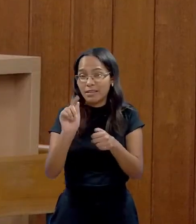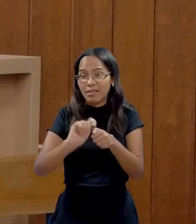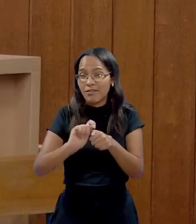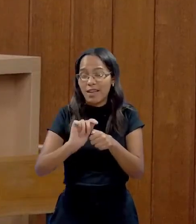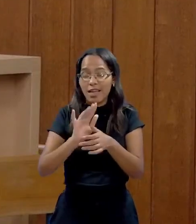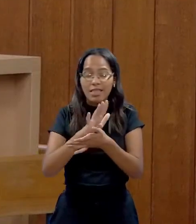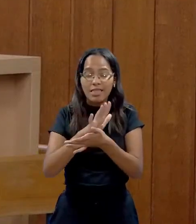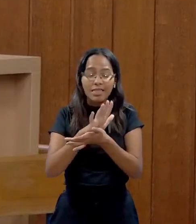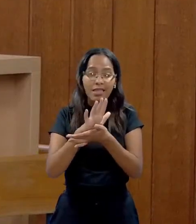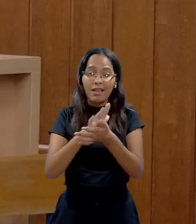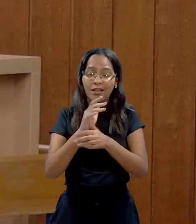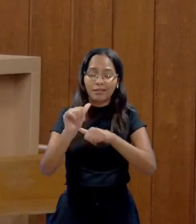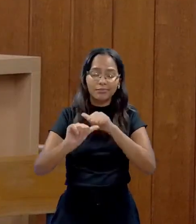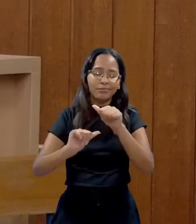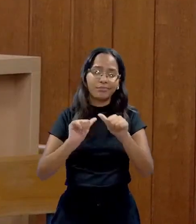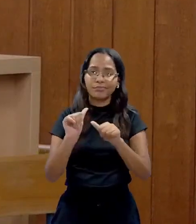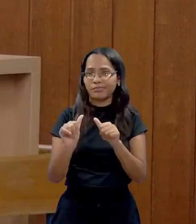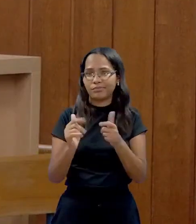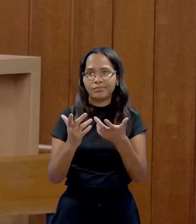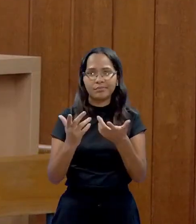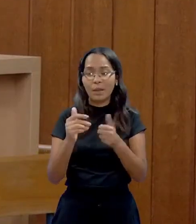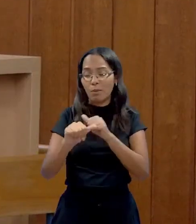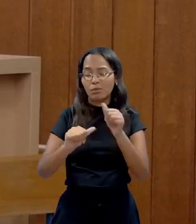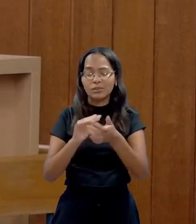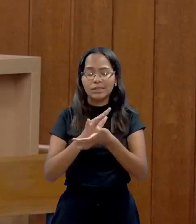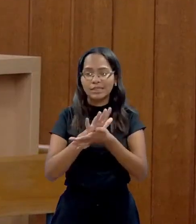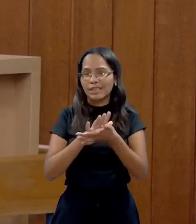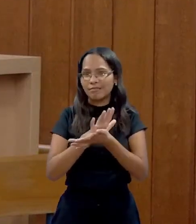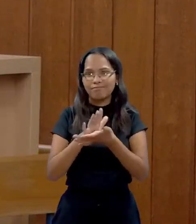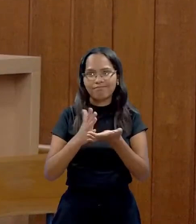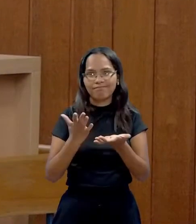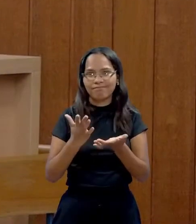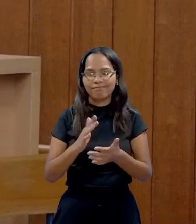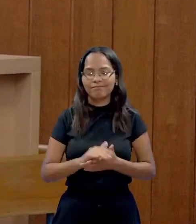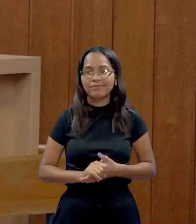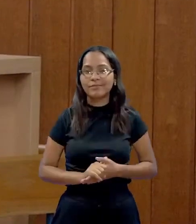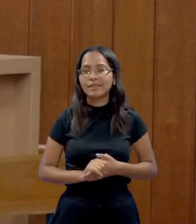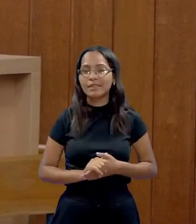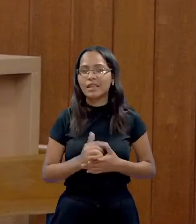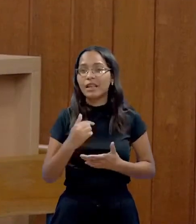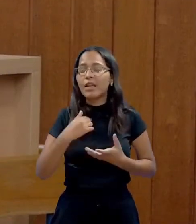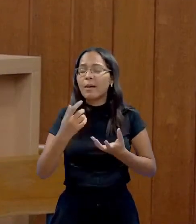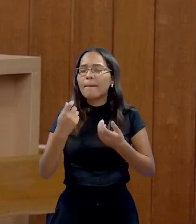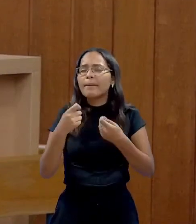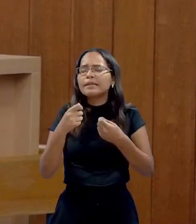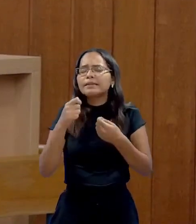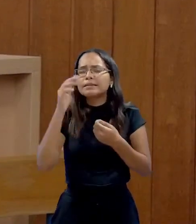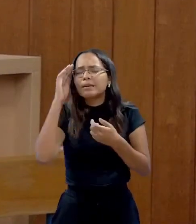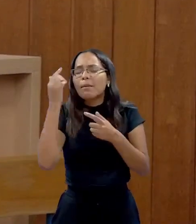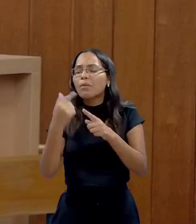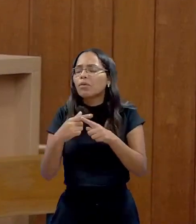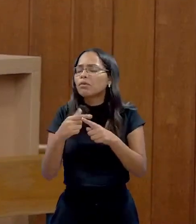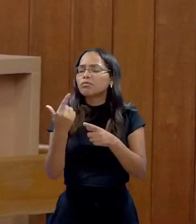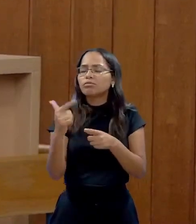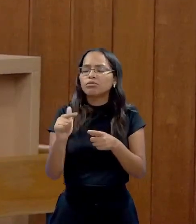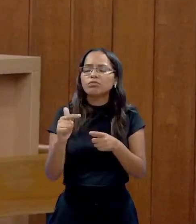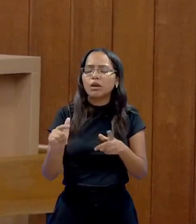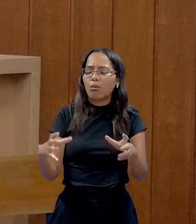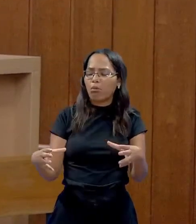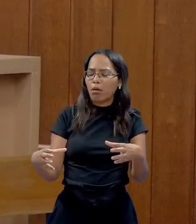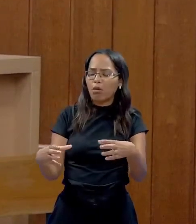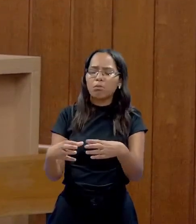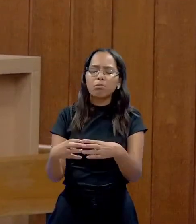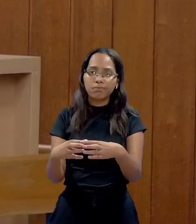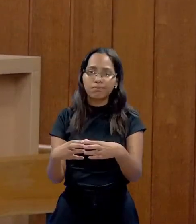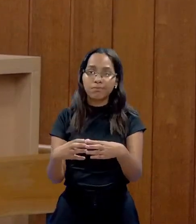prática. Eu preciso entender por que não há uma comissão formada por essa casa para